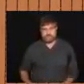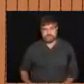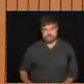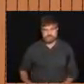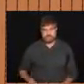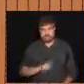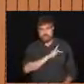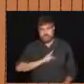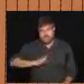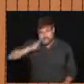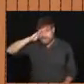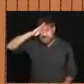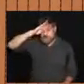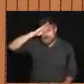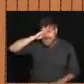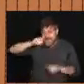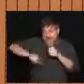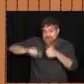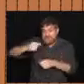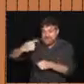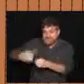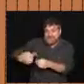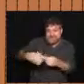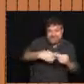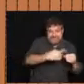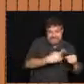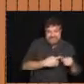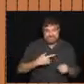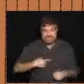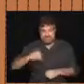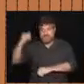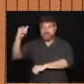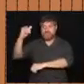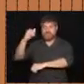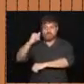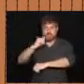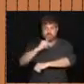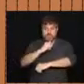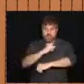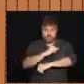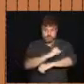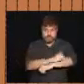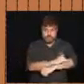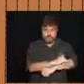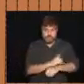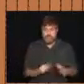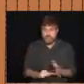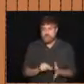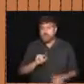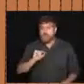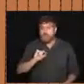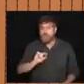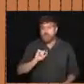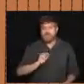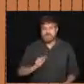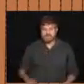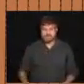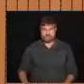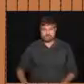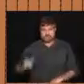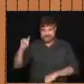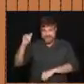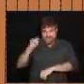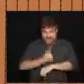o presidente avalie nas cidades que são cidades aeroportuárias, primeiro, um fechamento de